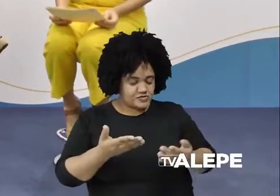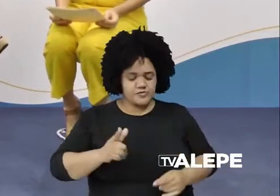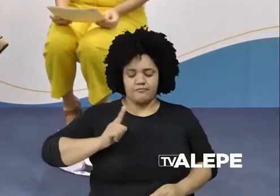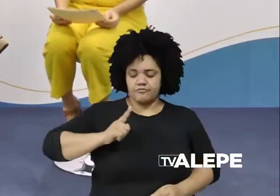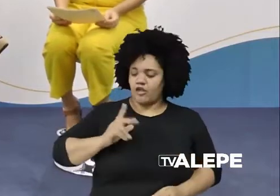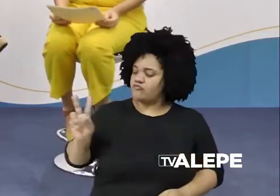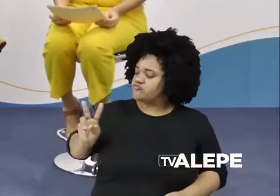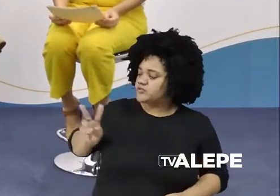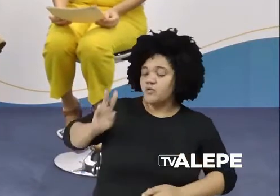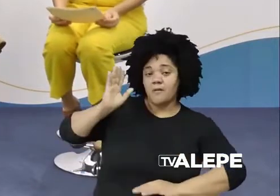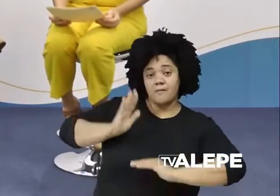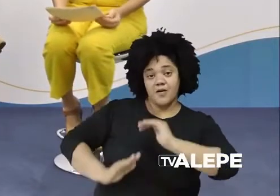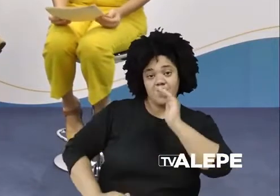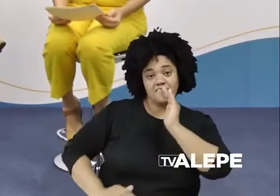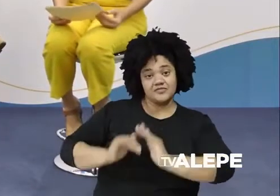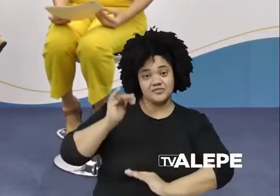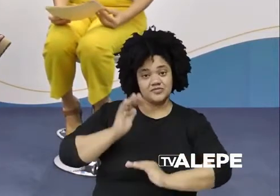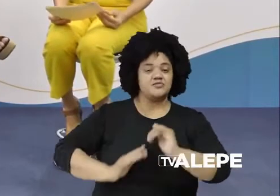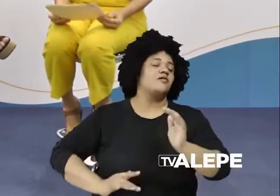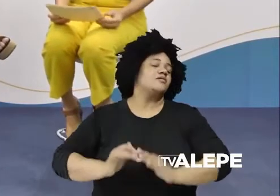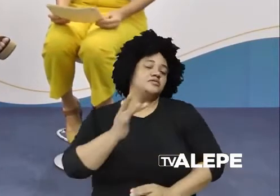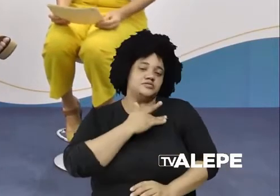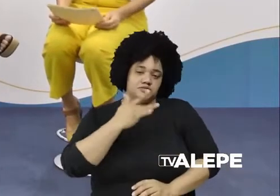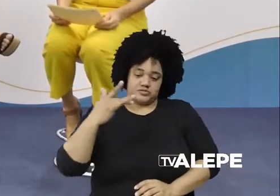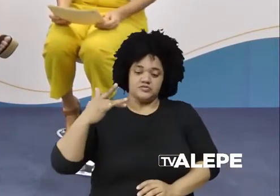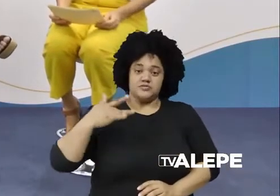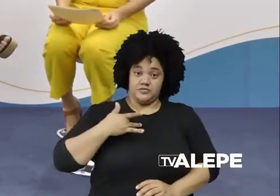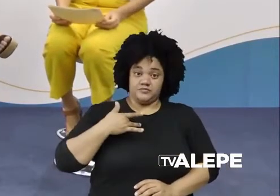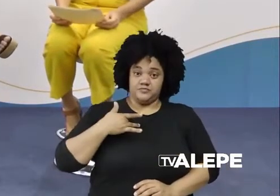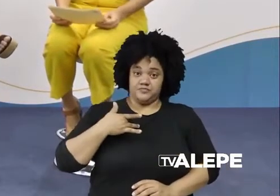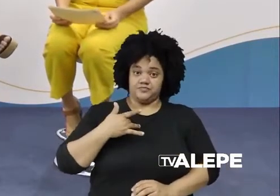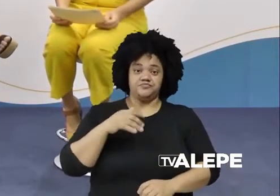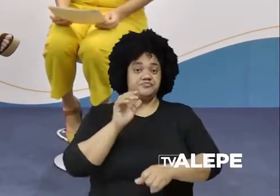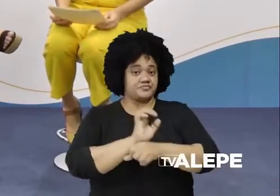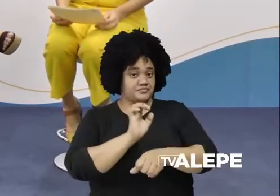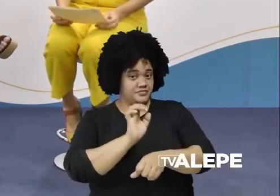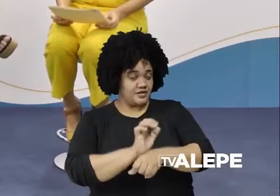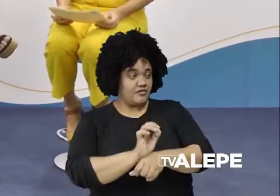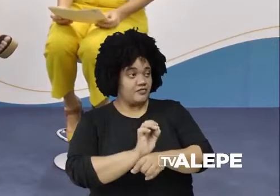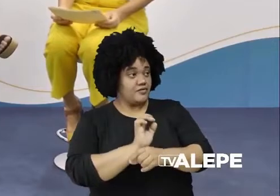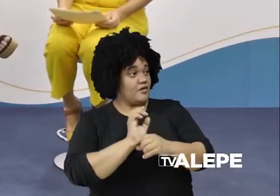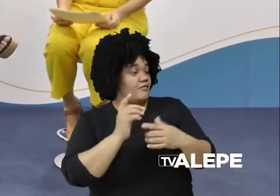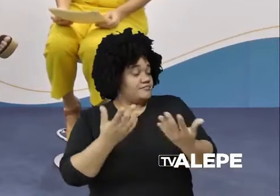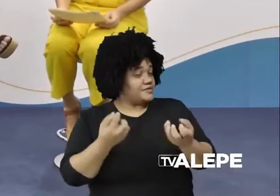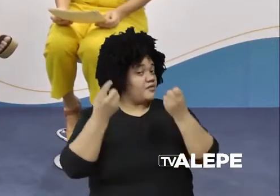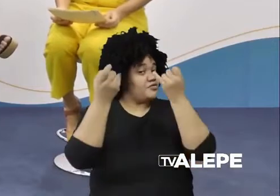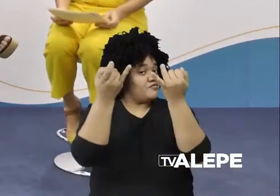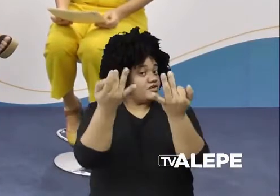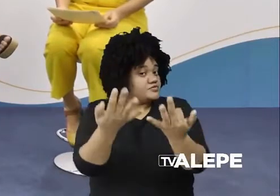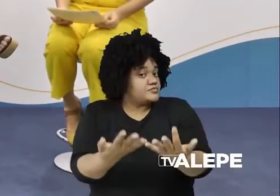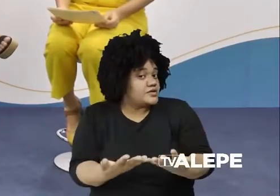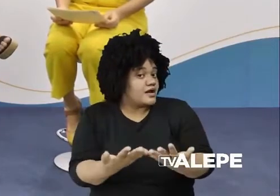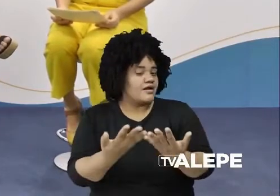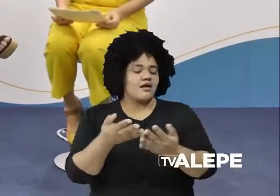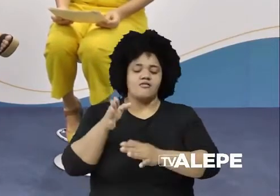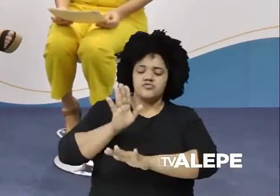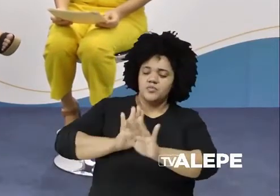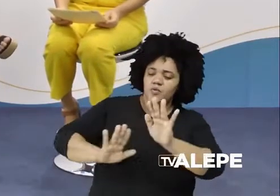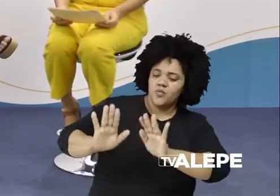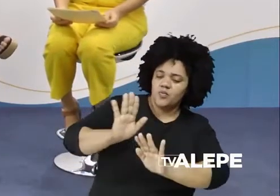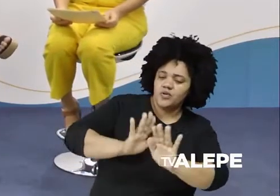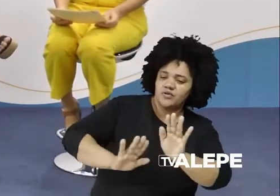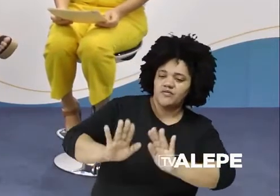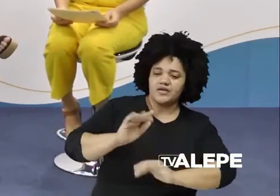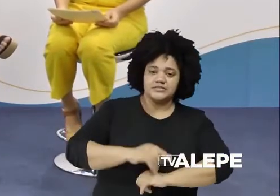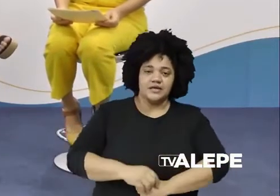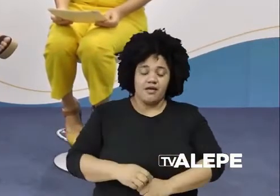duas profissionais da área de saúde, da Secretaria Estadual de Saúde, e elas vão falar um pouco sobre cuidados